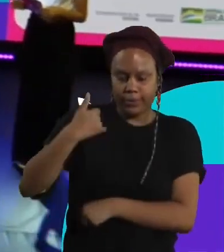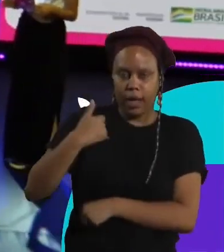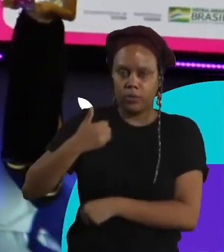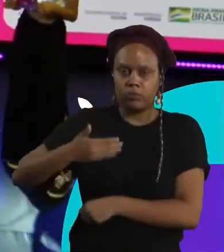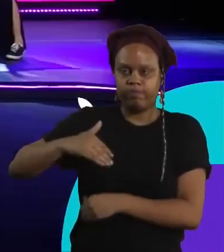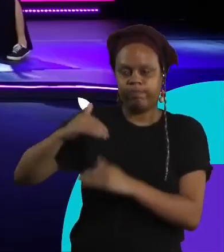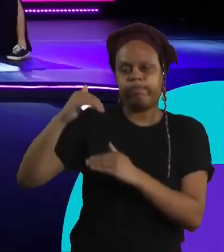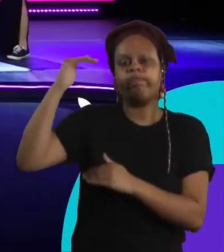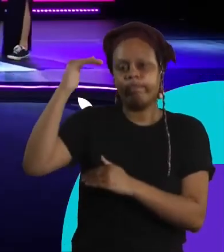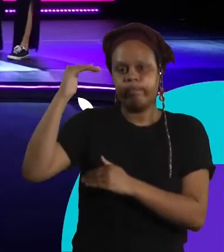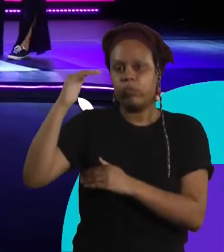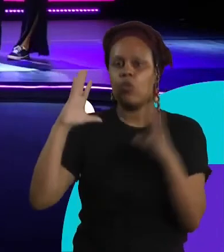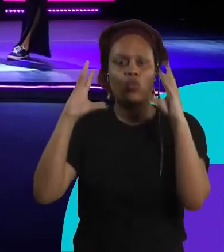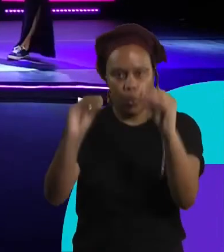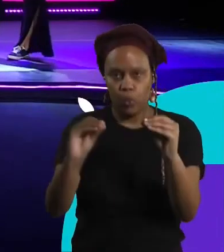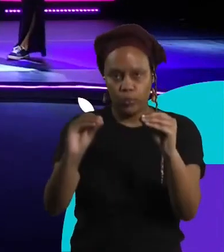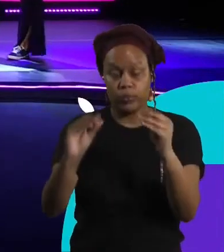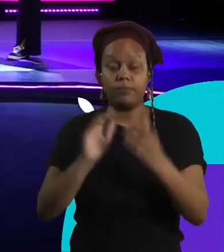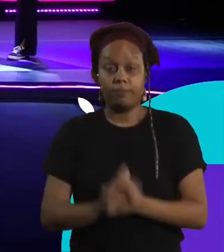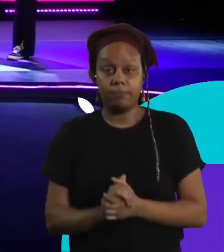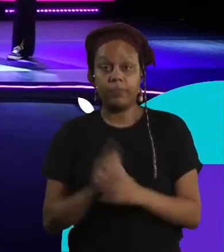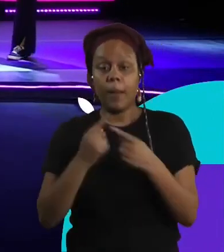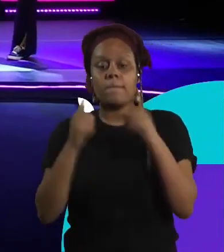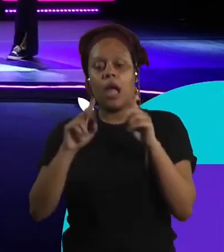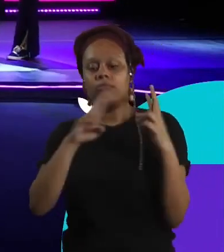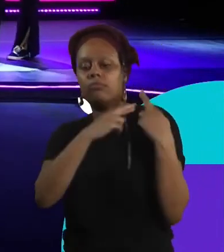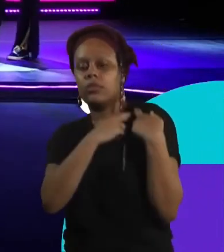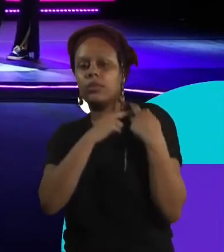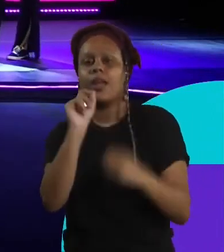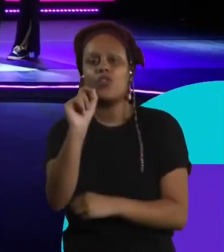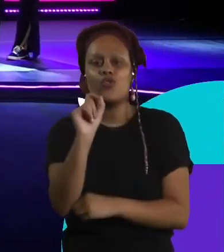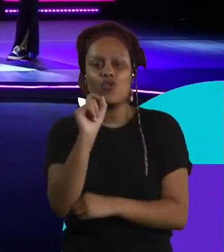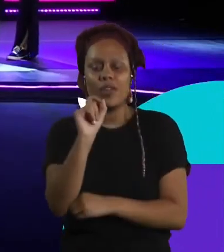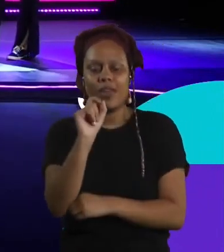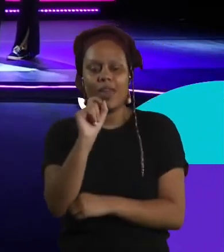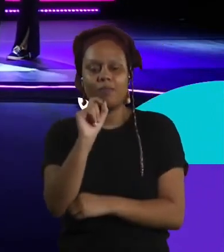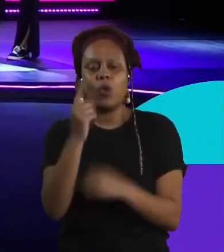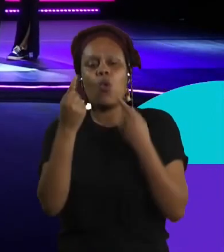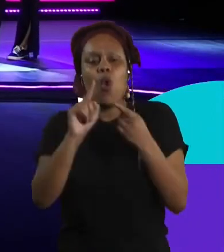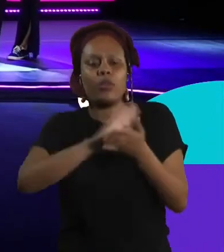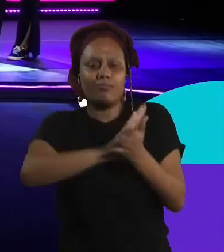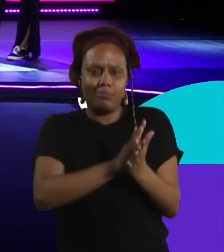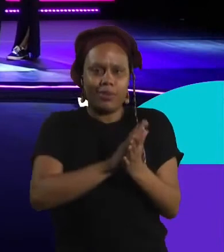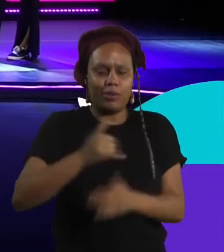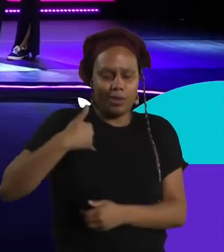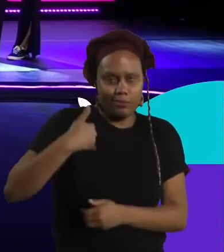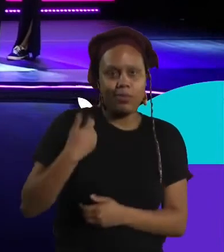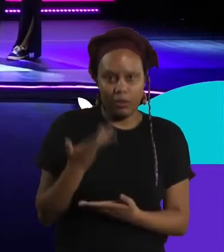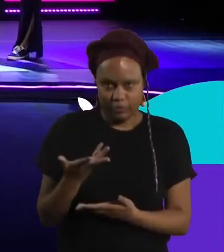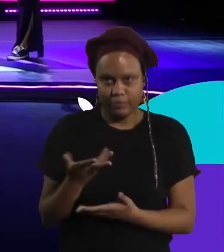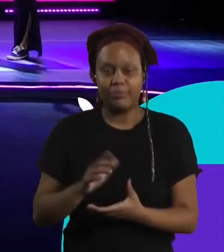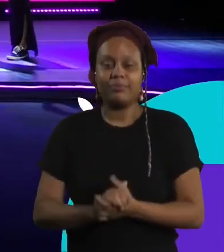todos nós temos que nos responsabilizar por lutar contra o preconceito etário. Verdade,